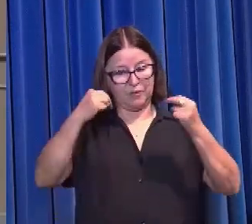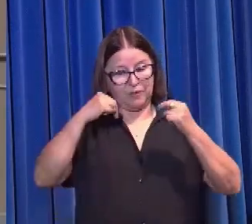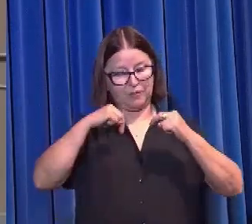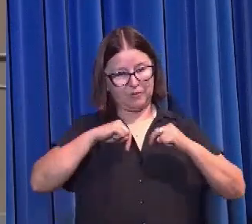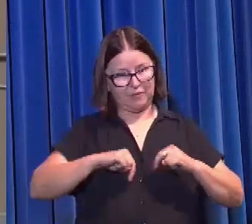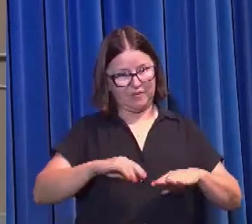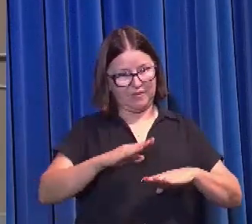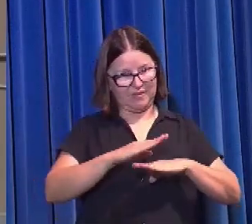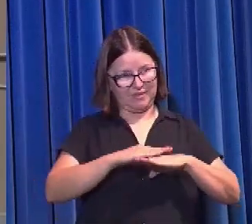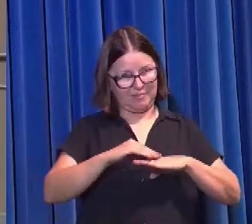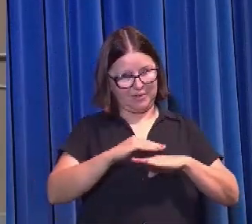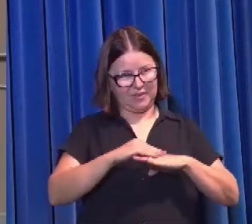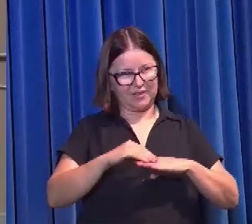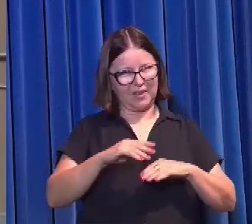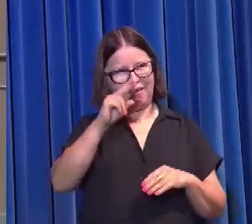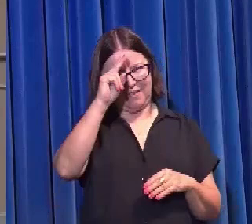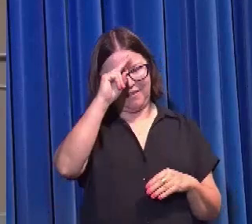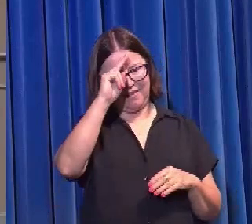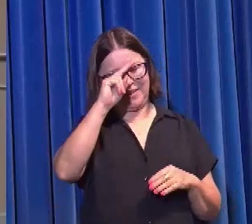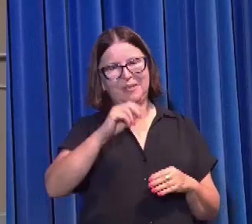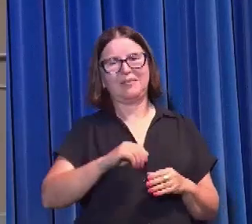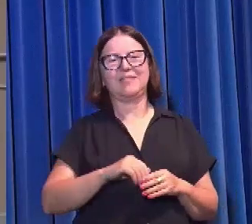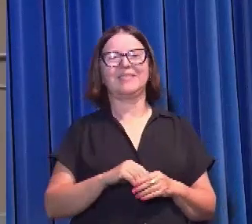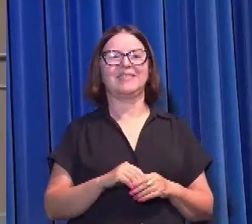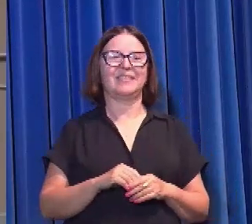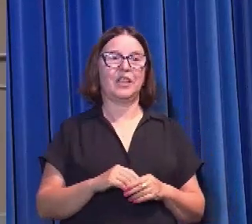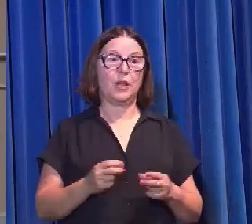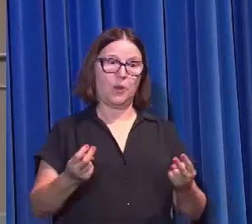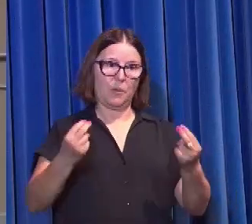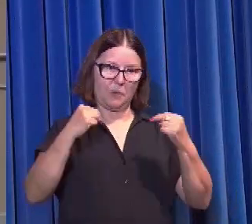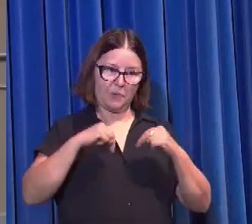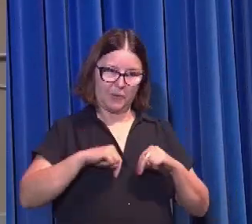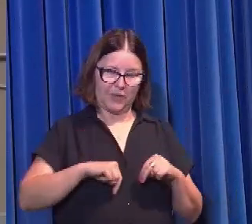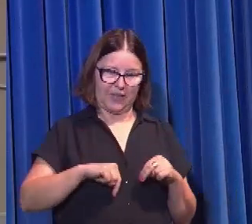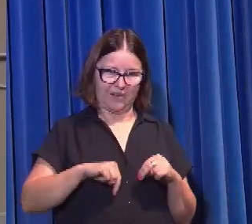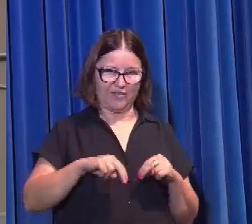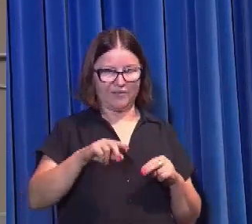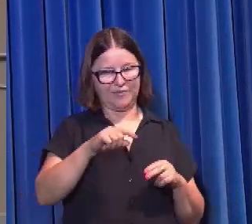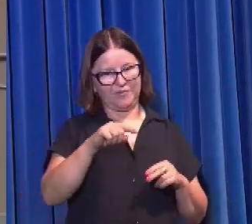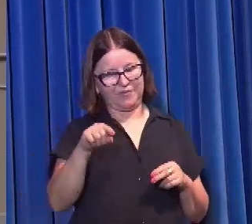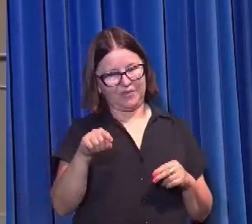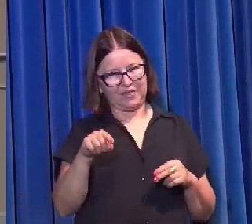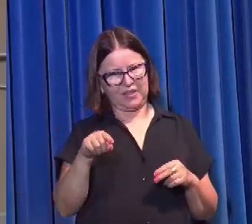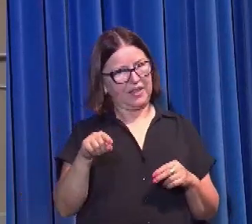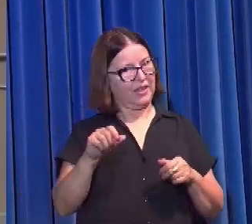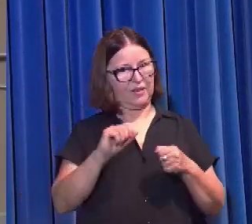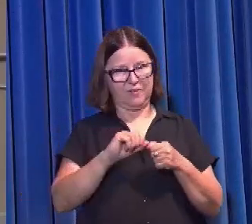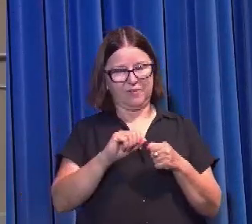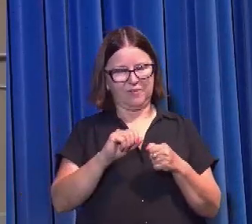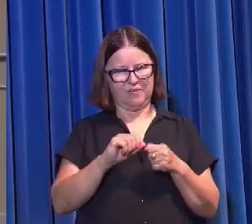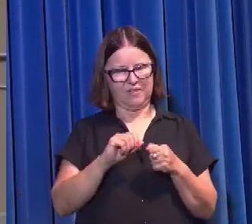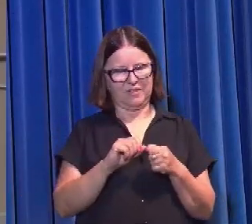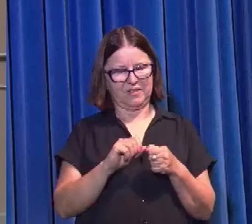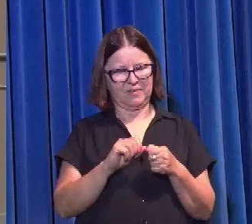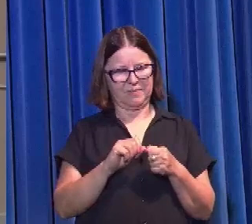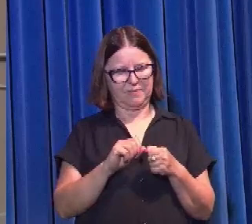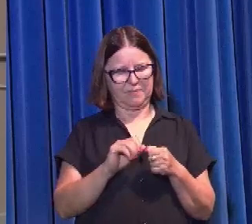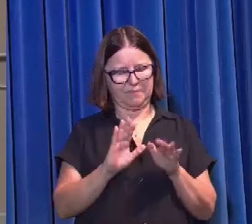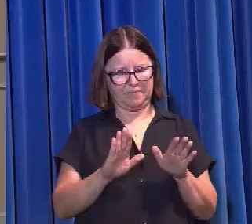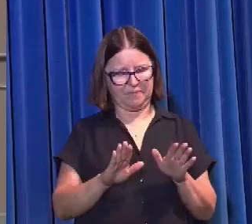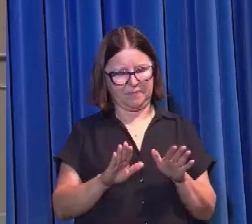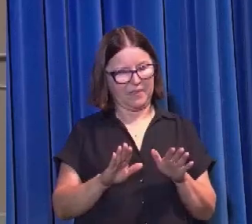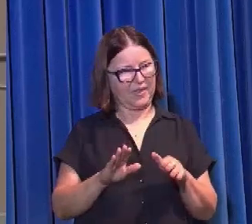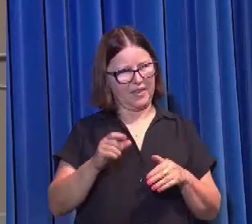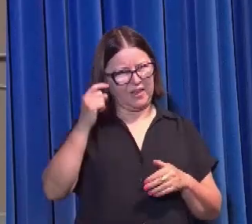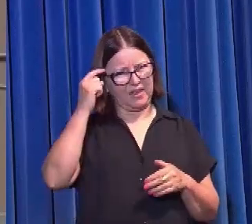para a unidade da igreja, vocês estão lembrados, né? Humildade é você não fazer questão, você não pensar mais